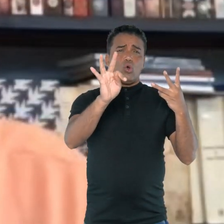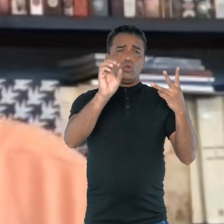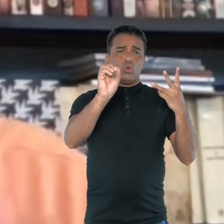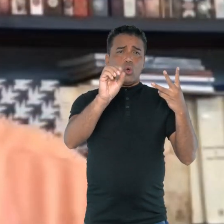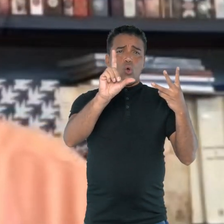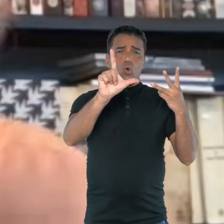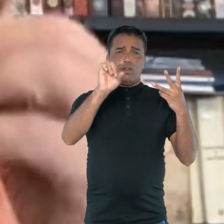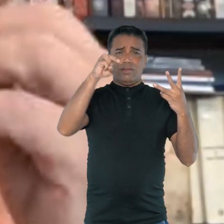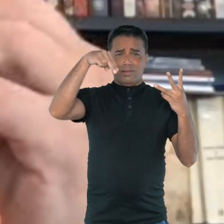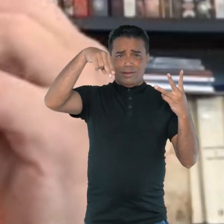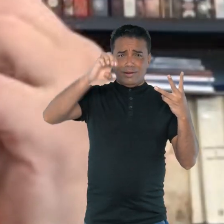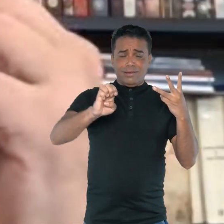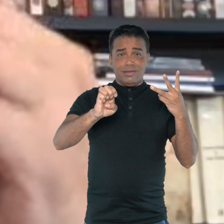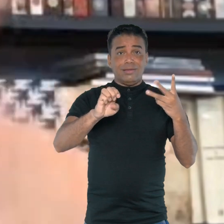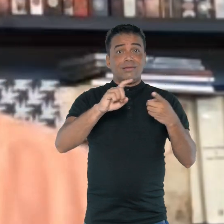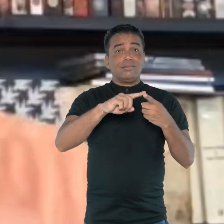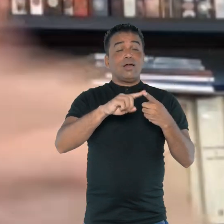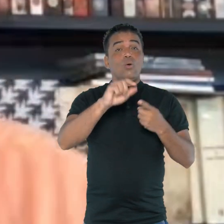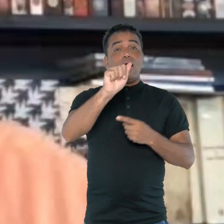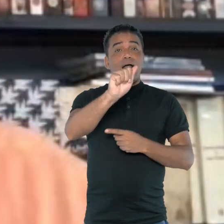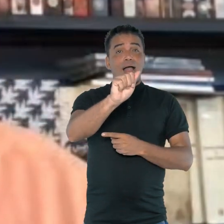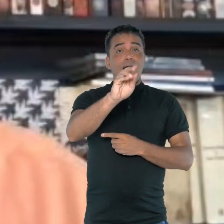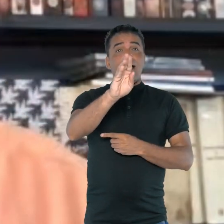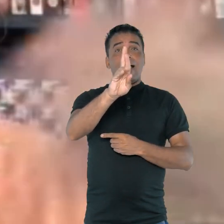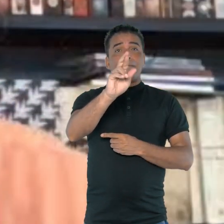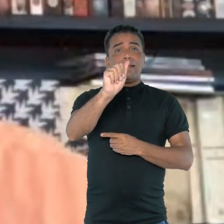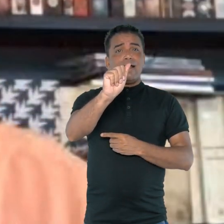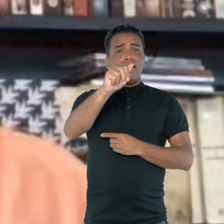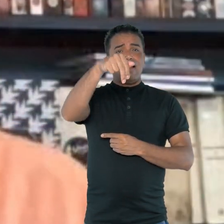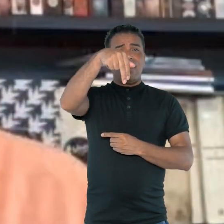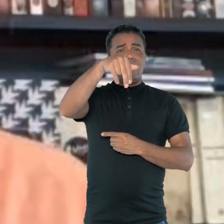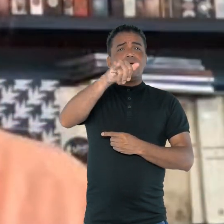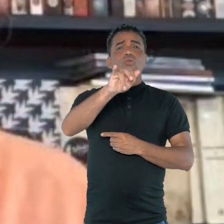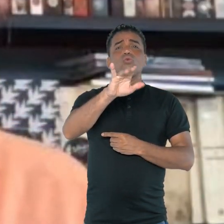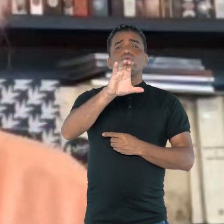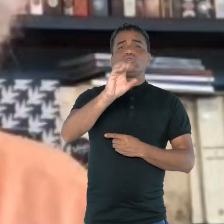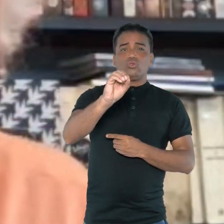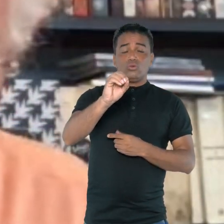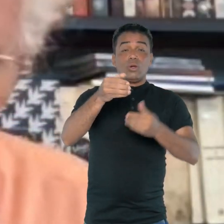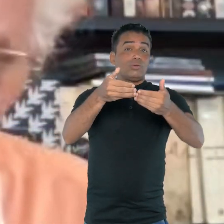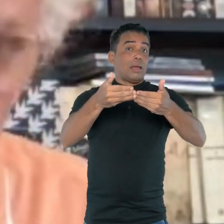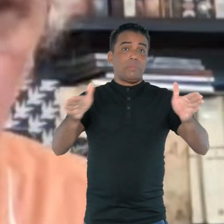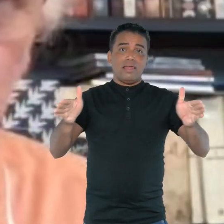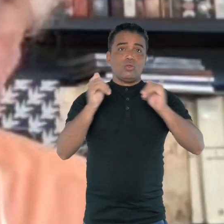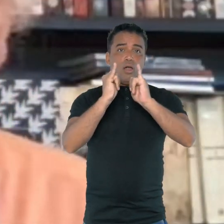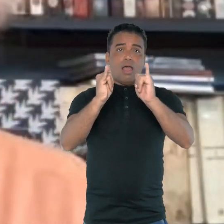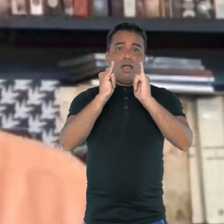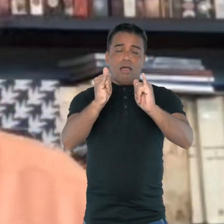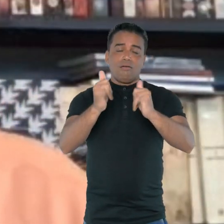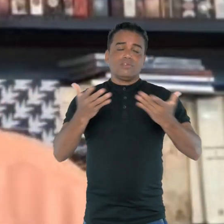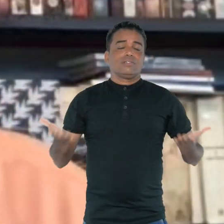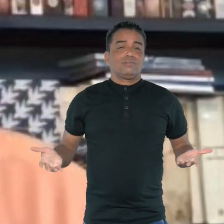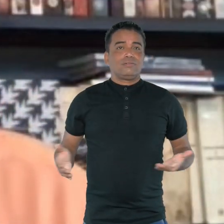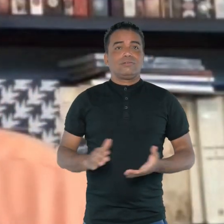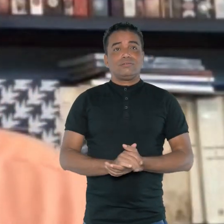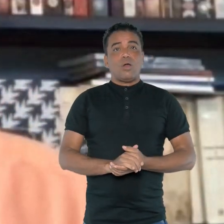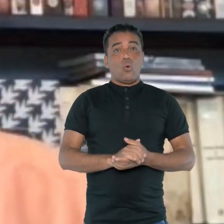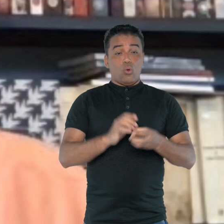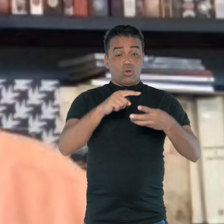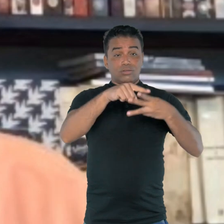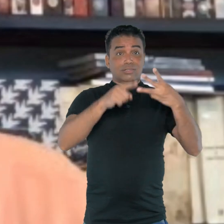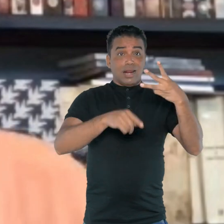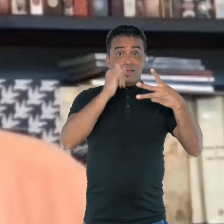Abranúncio, por si só, já diz, está abrindo e anunciando as coisas. Então, os 3 contos, de